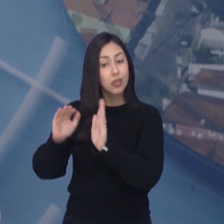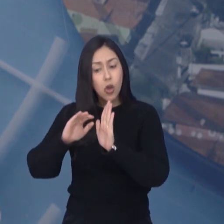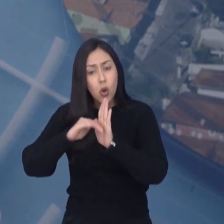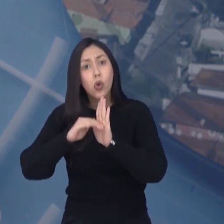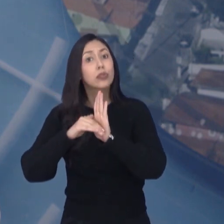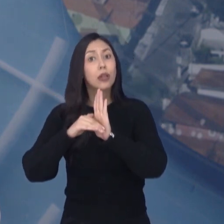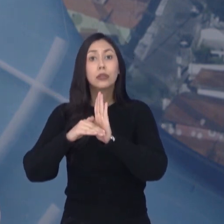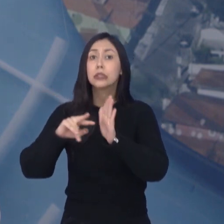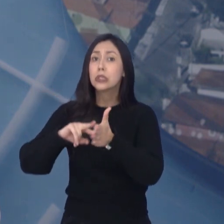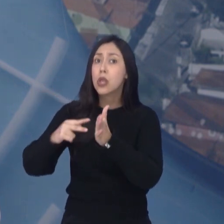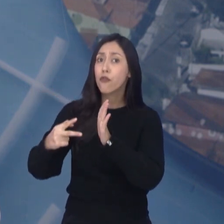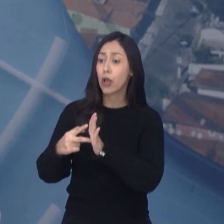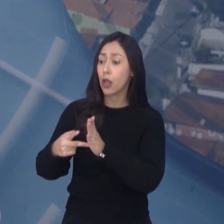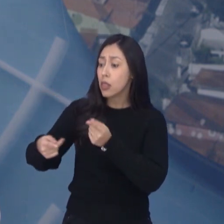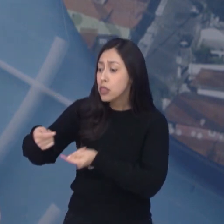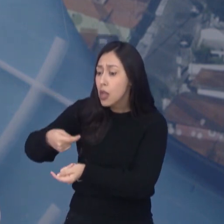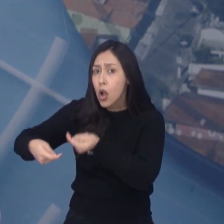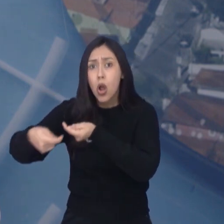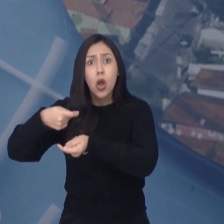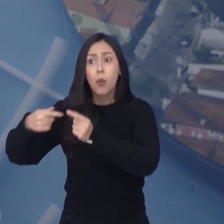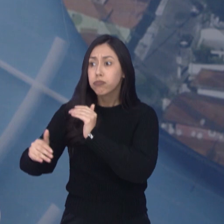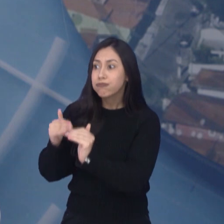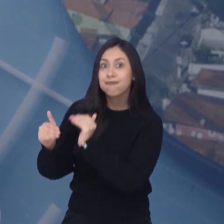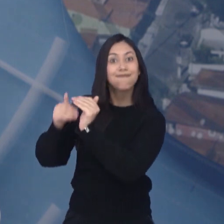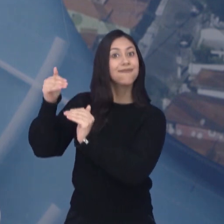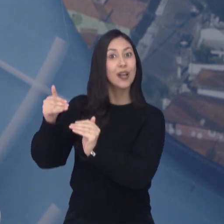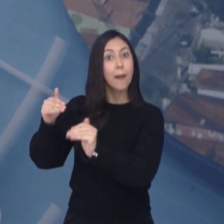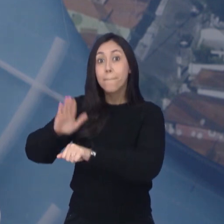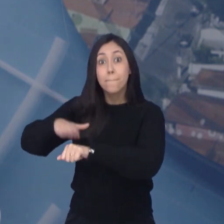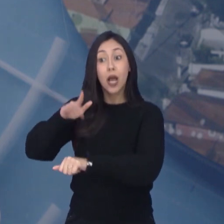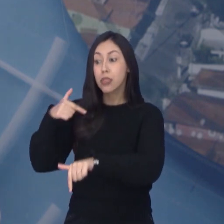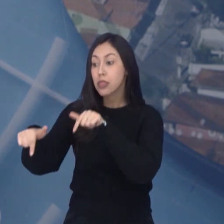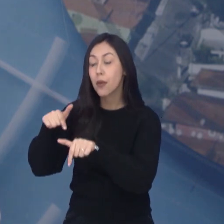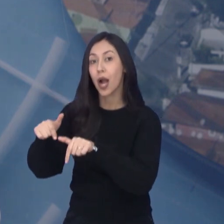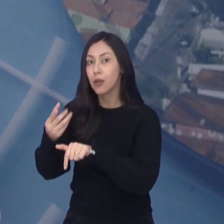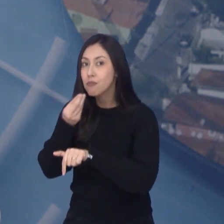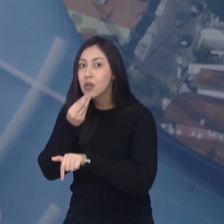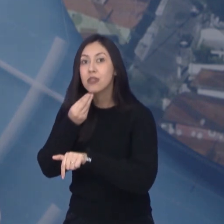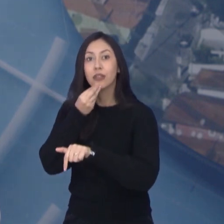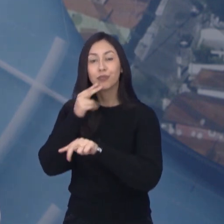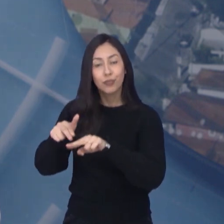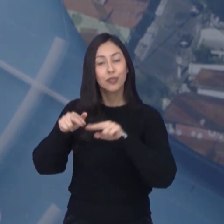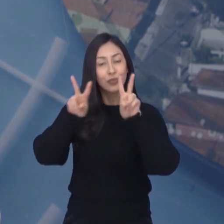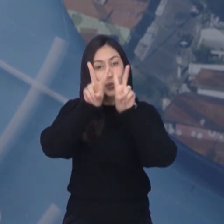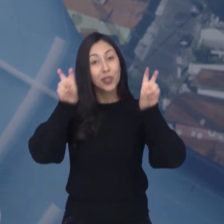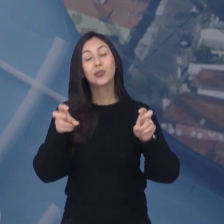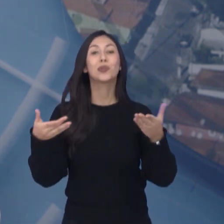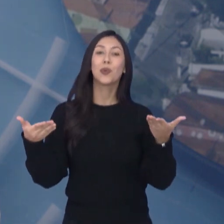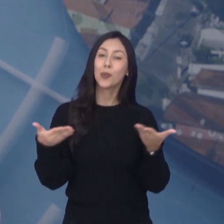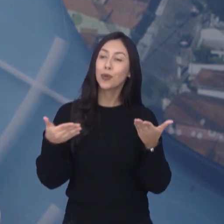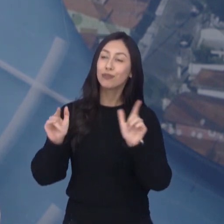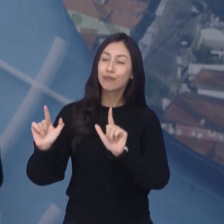que fortalecer a economia, gerar empregos ali na comunidade. Este, portanto, é o tema do Diálogos